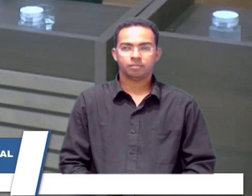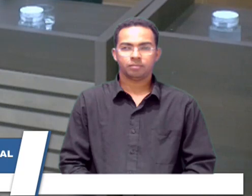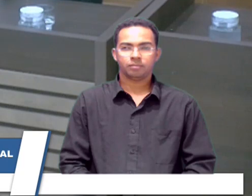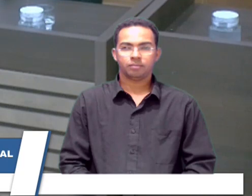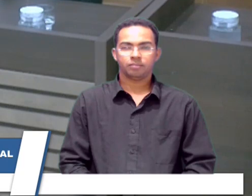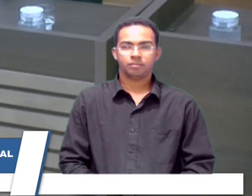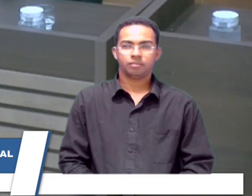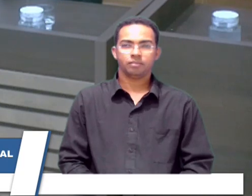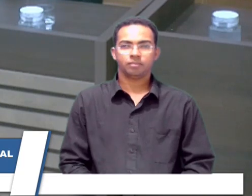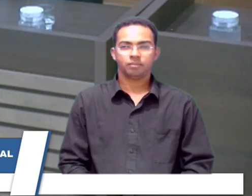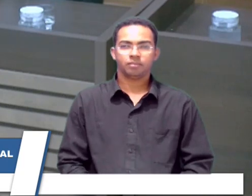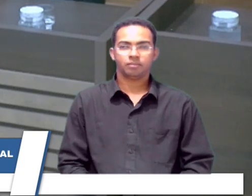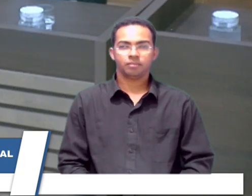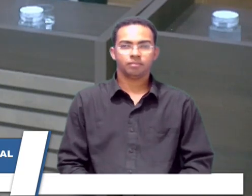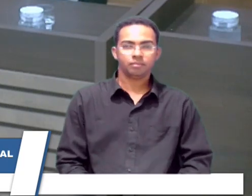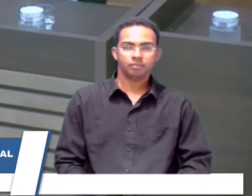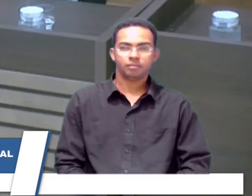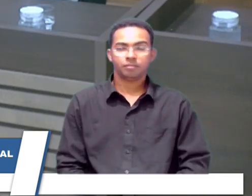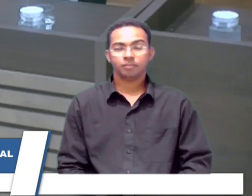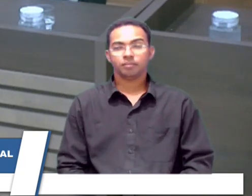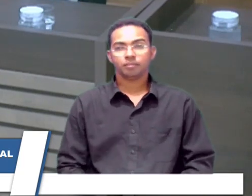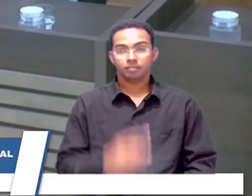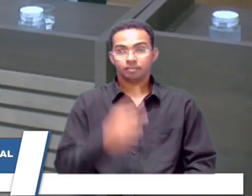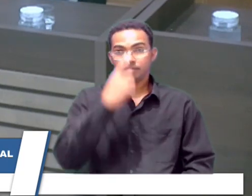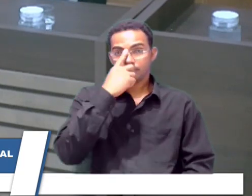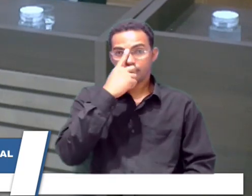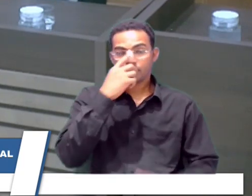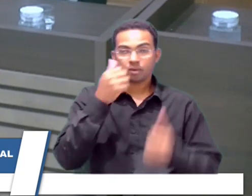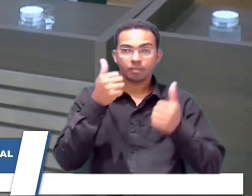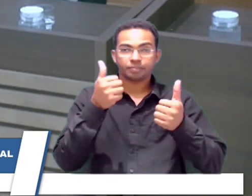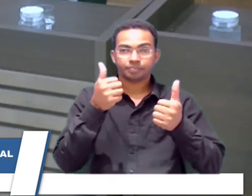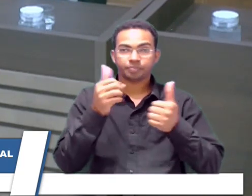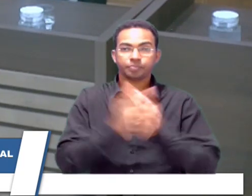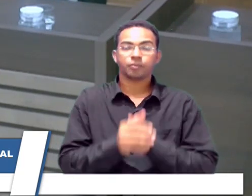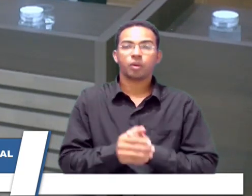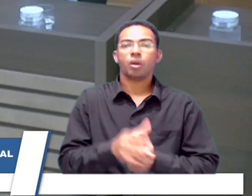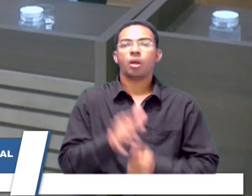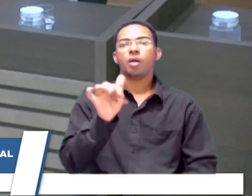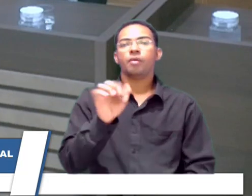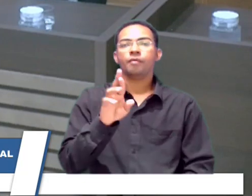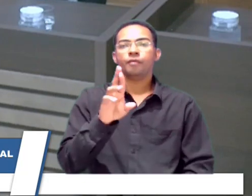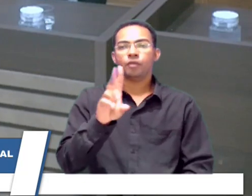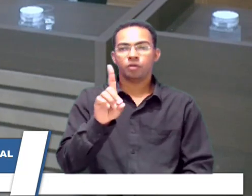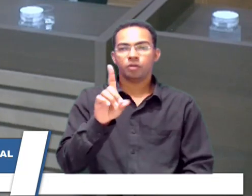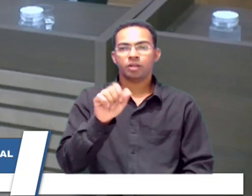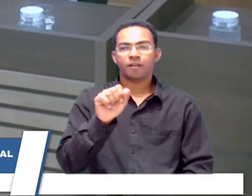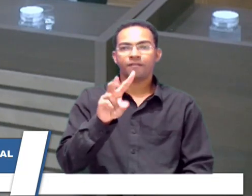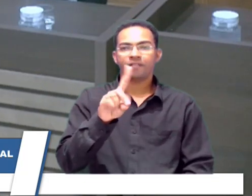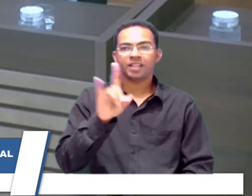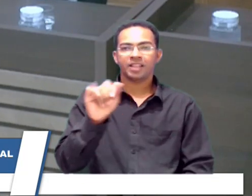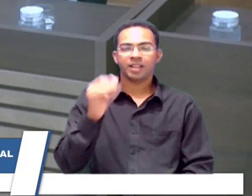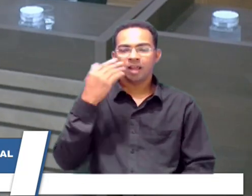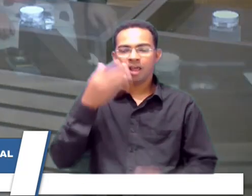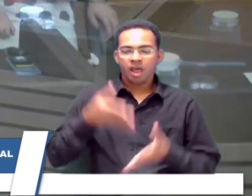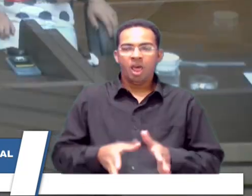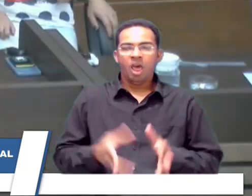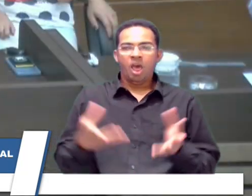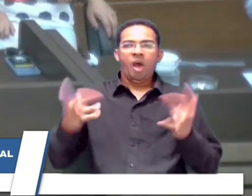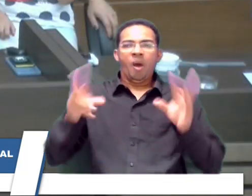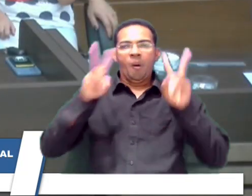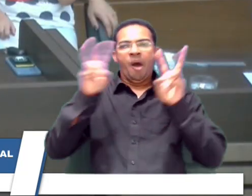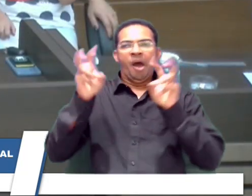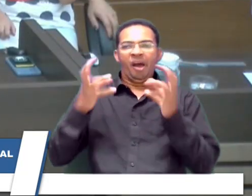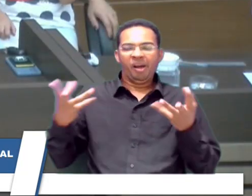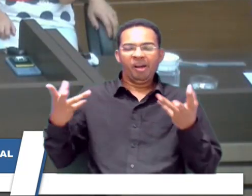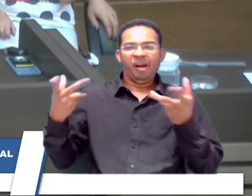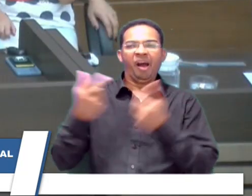Ei. Boa. Pessoal, a Flor da Vida nasceu pensando em qualidade de vida para o filho